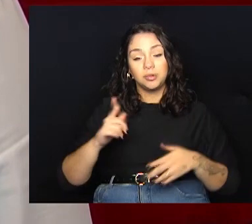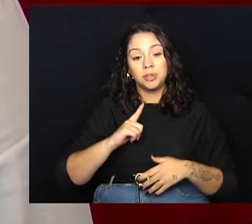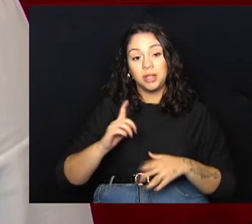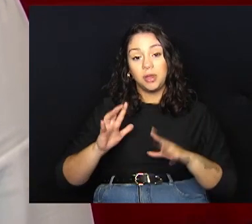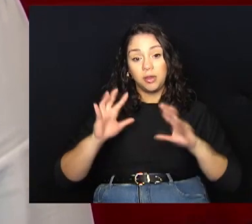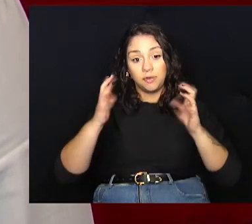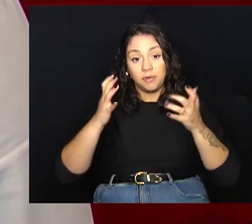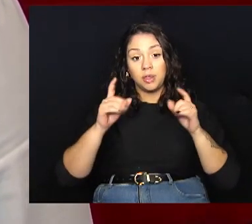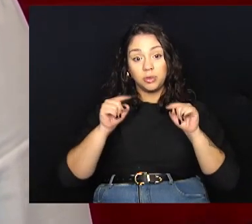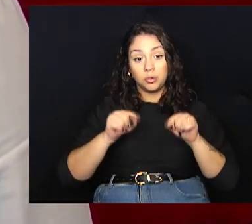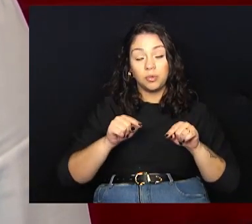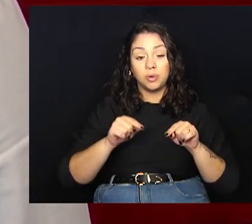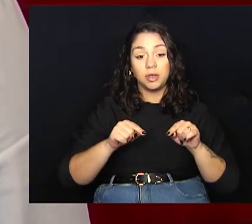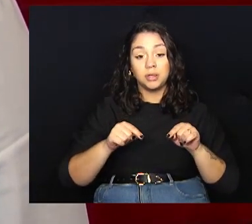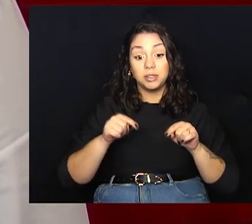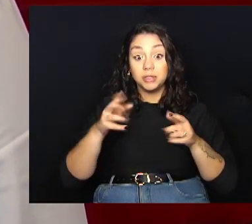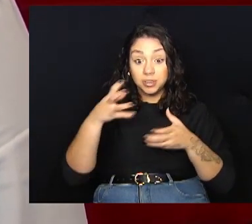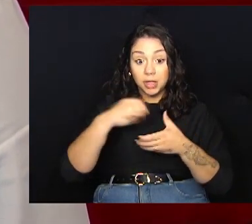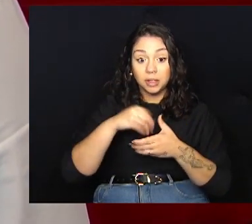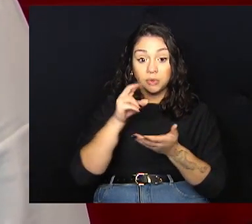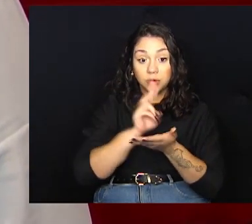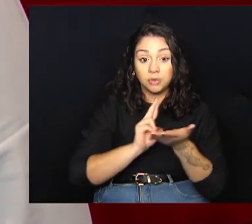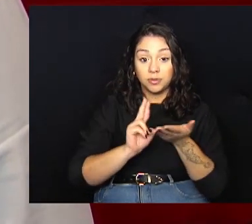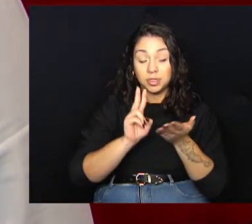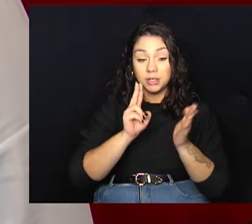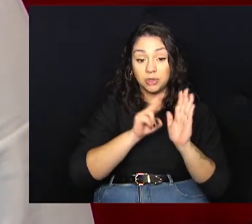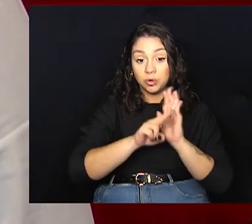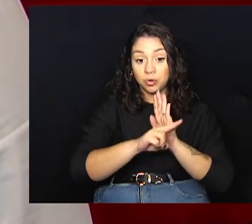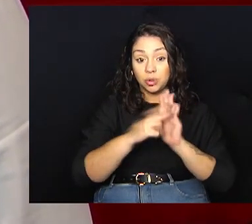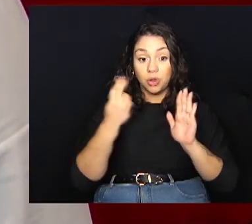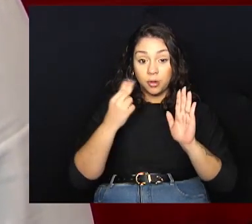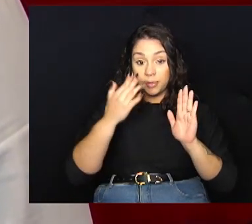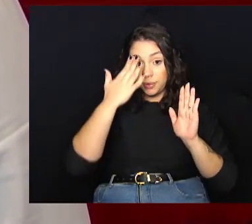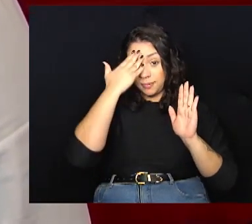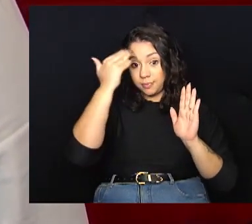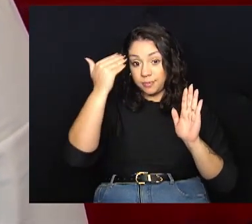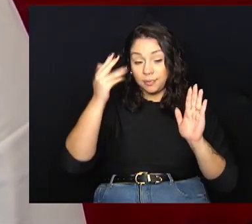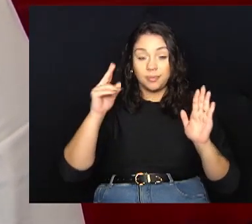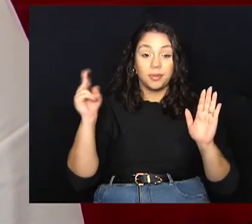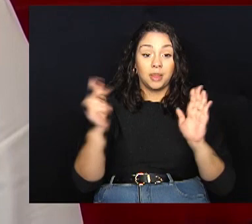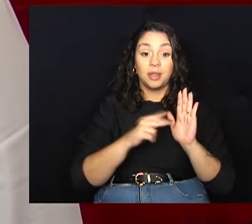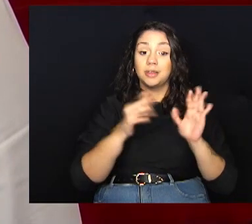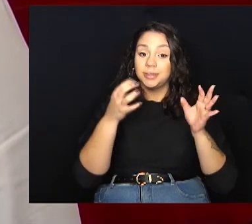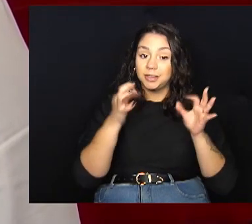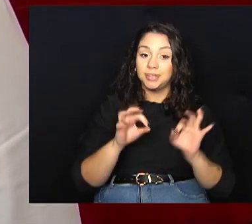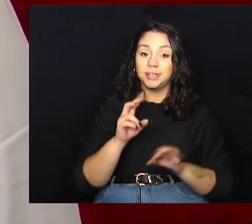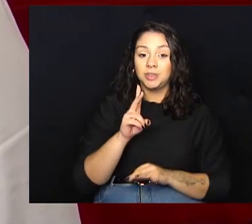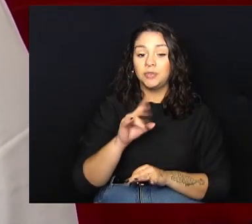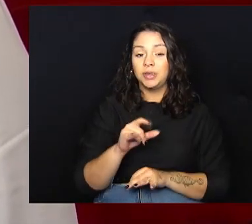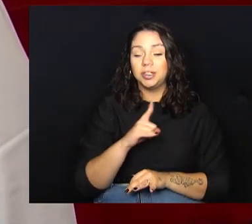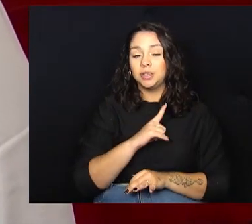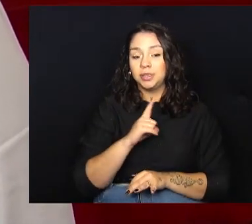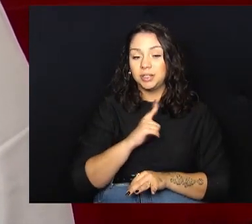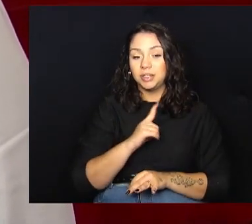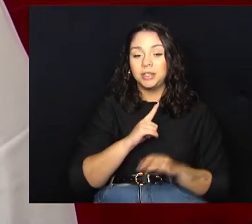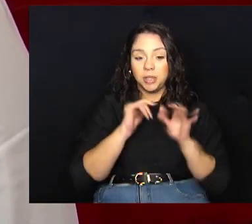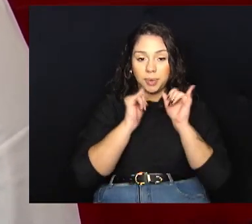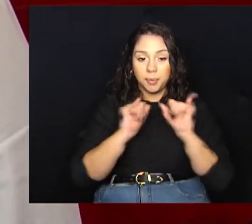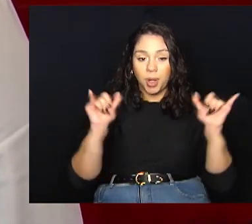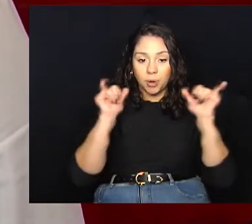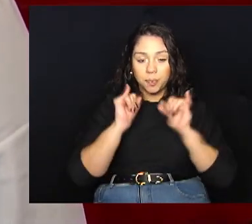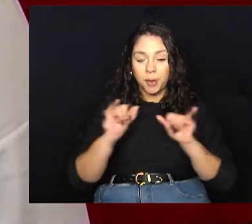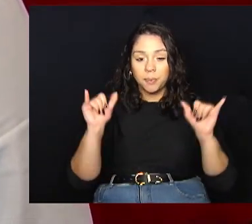evento desse né numa universidade renomada que em Campinas é com certeza trará né bastante divulgação